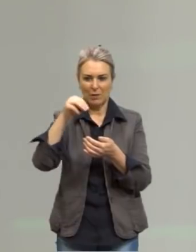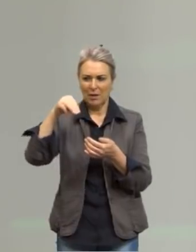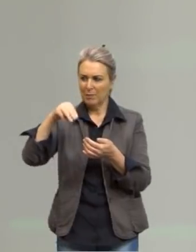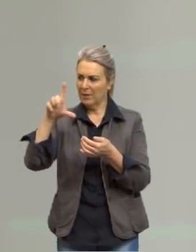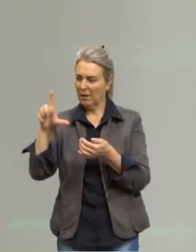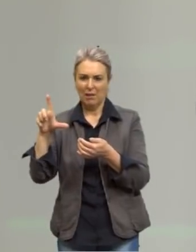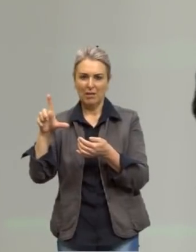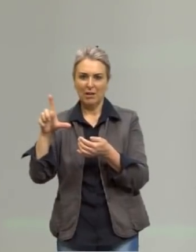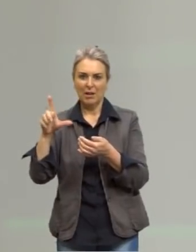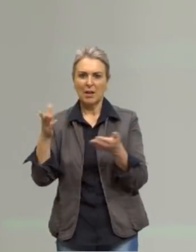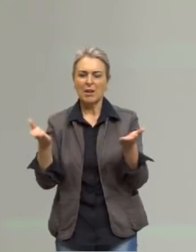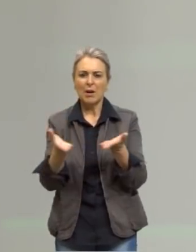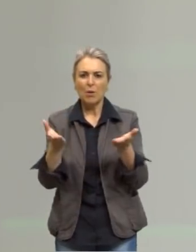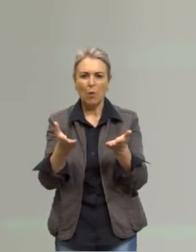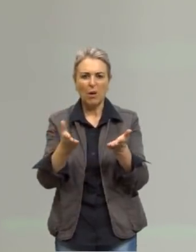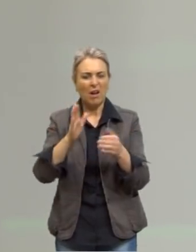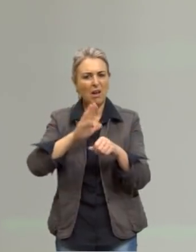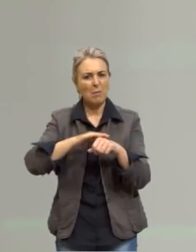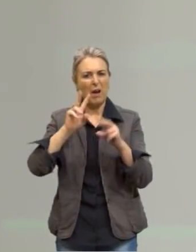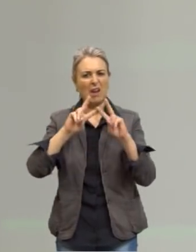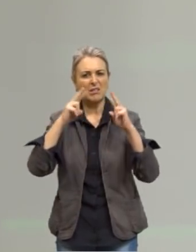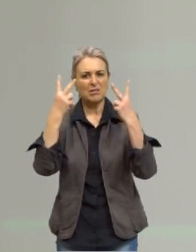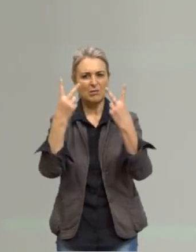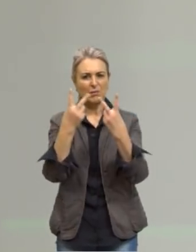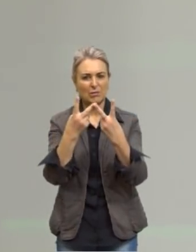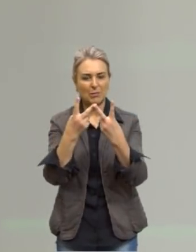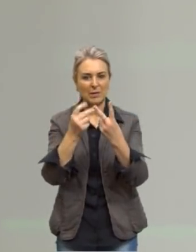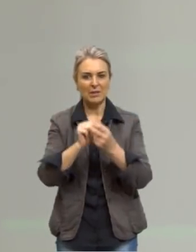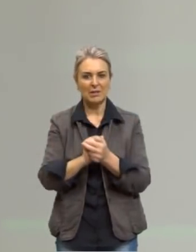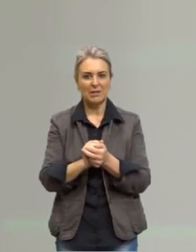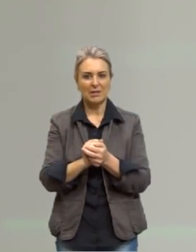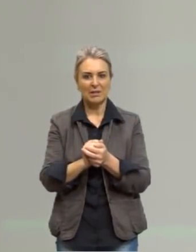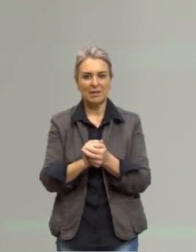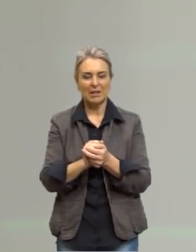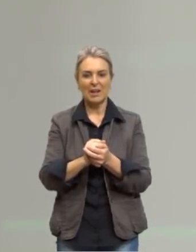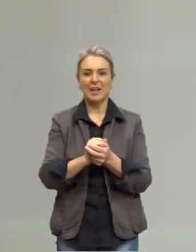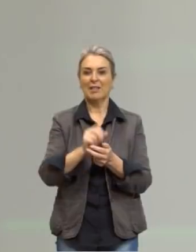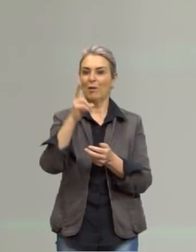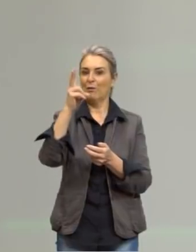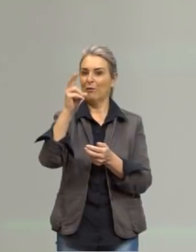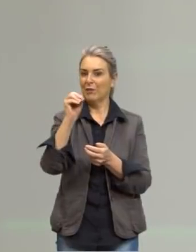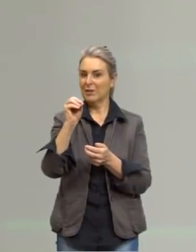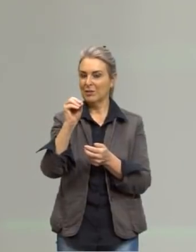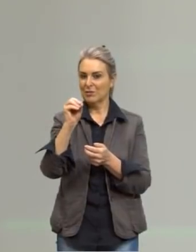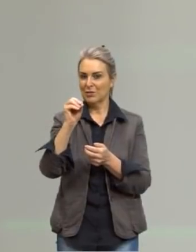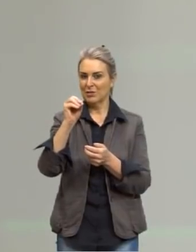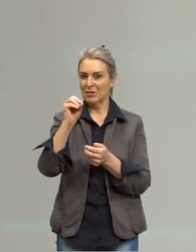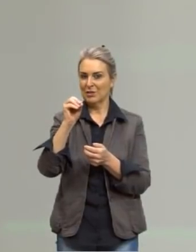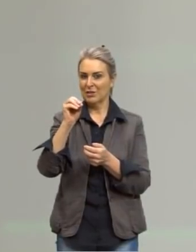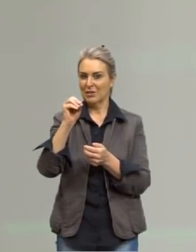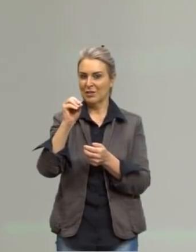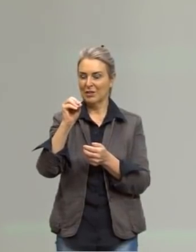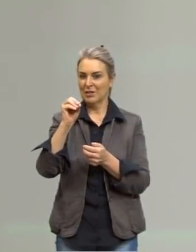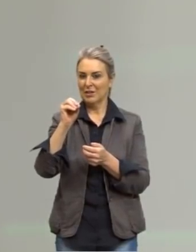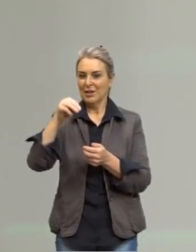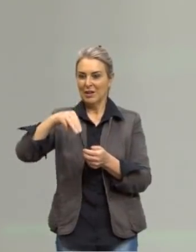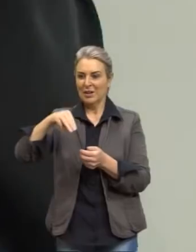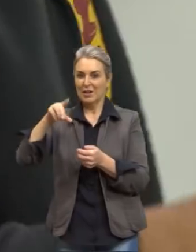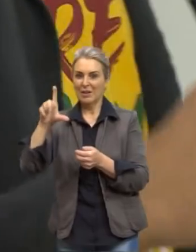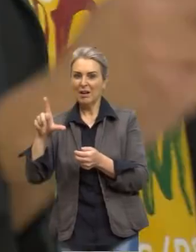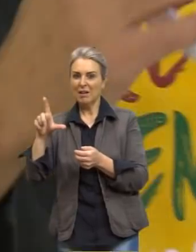maior da fração polar eu a 20 ml é h do etanol eu sei